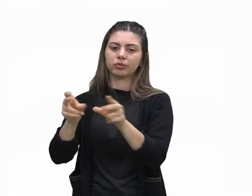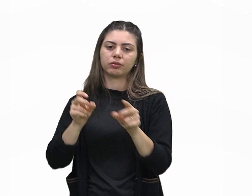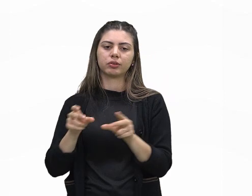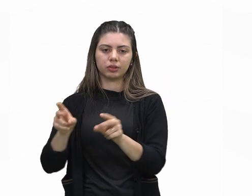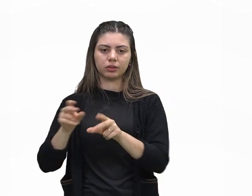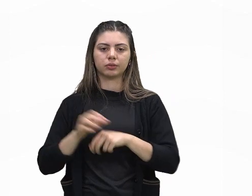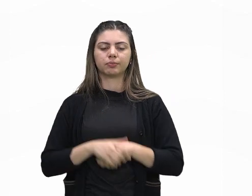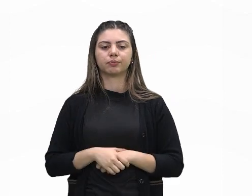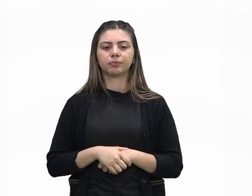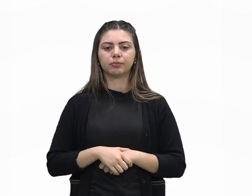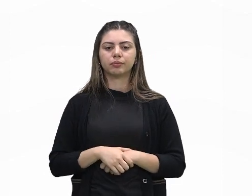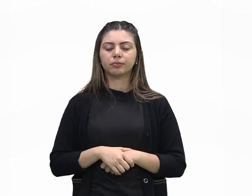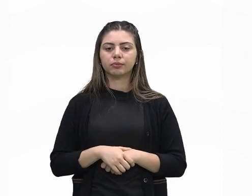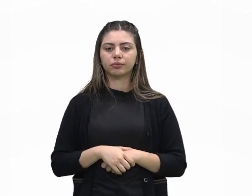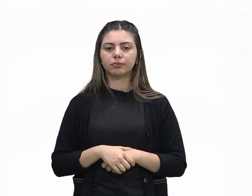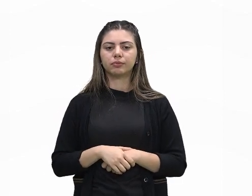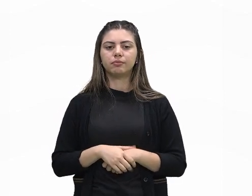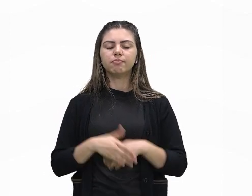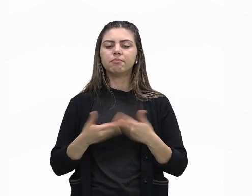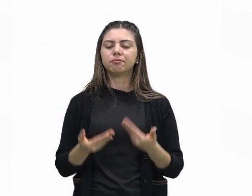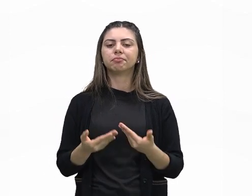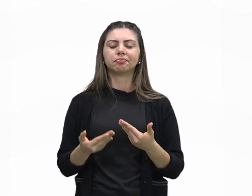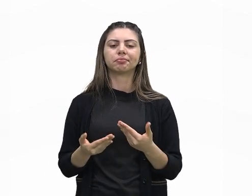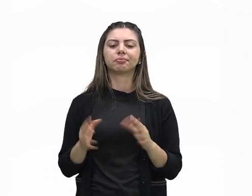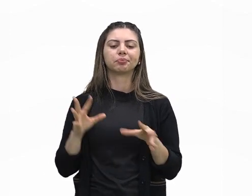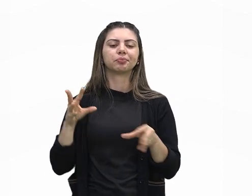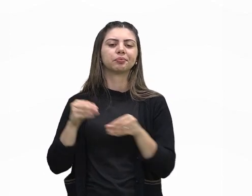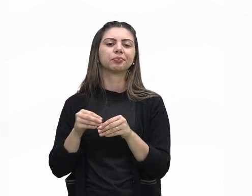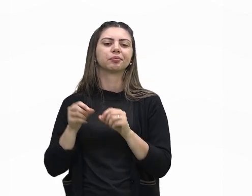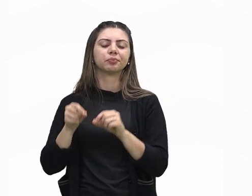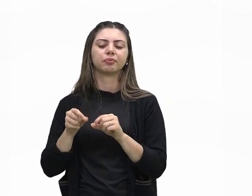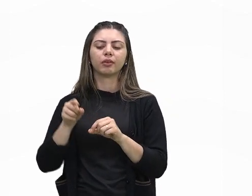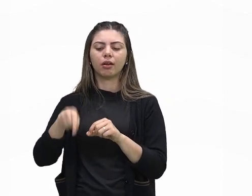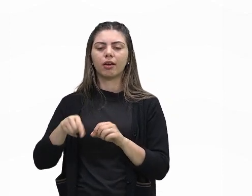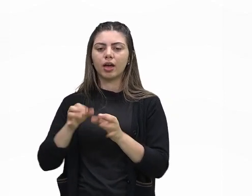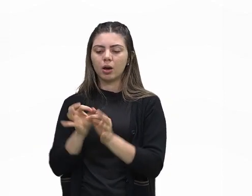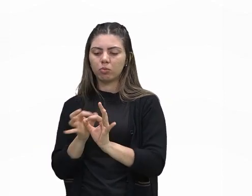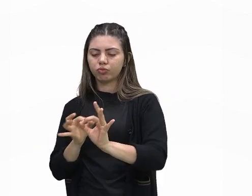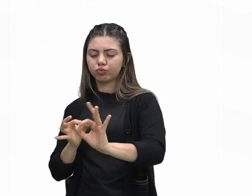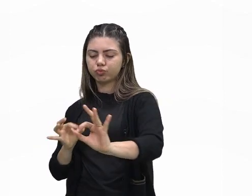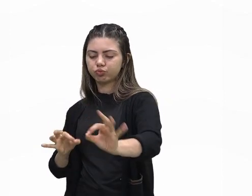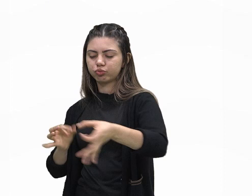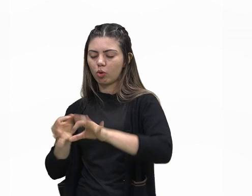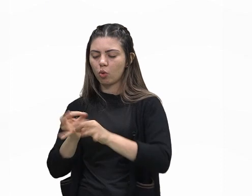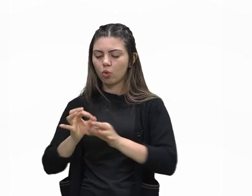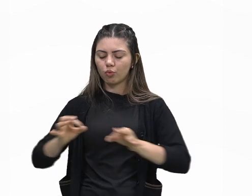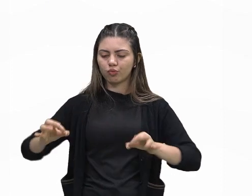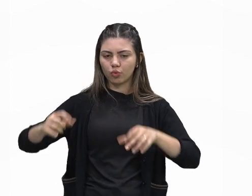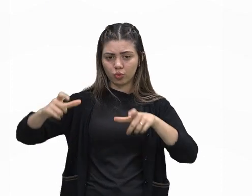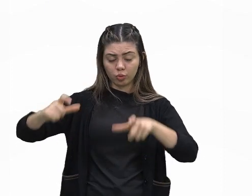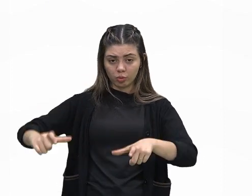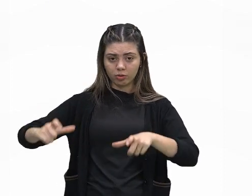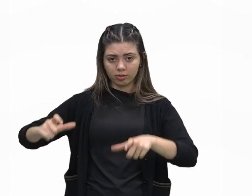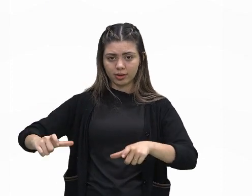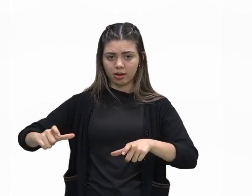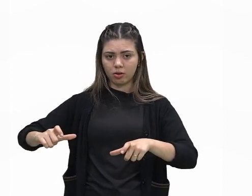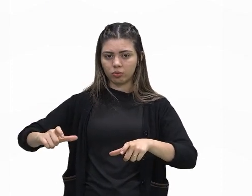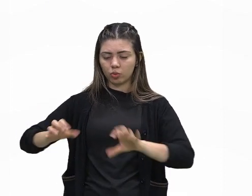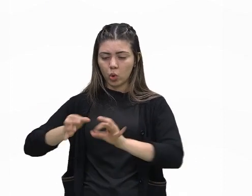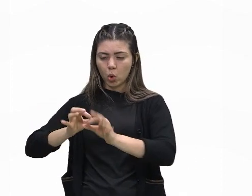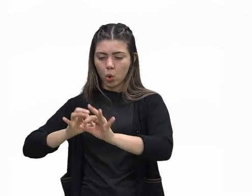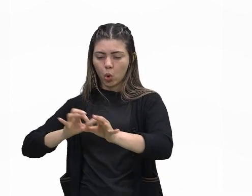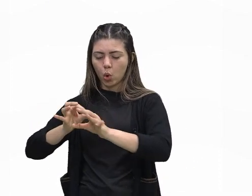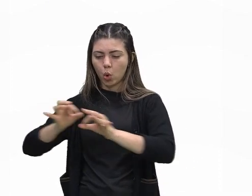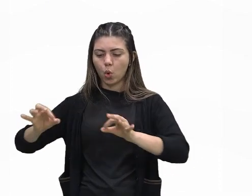aqui o agronegócio, pessoal, ele vai, então, trabalhar com grandes propriedades, tá bom? Grandes